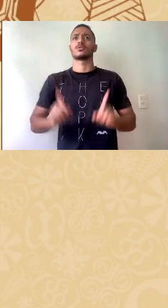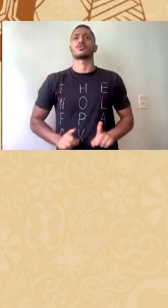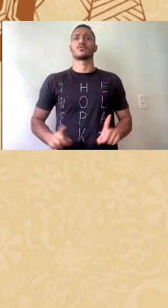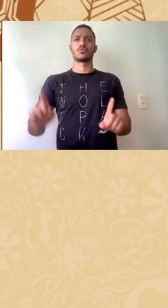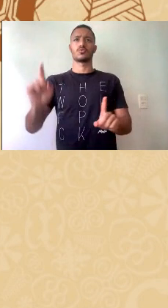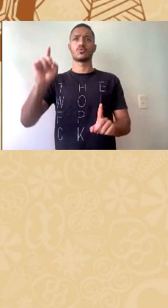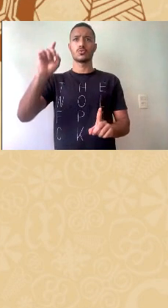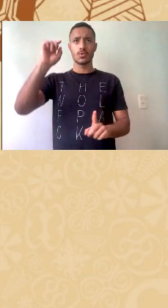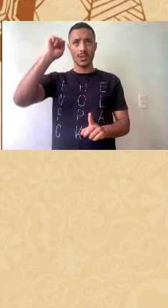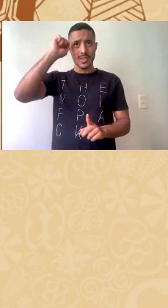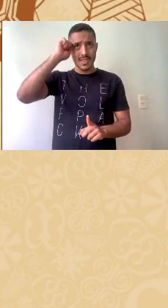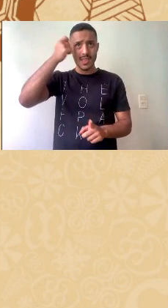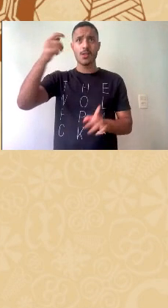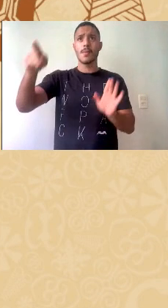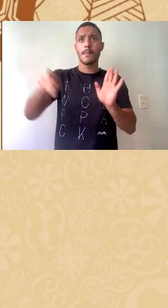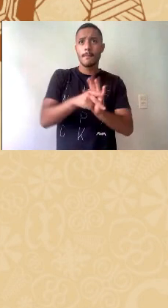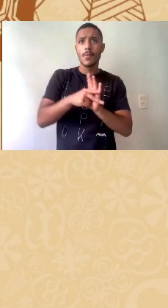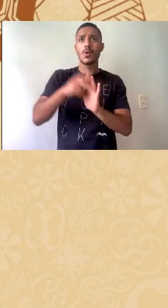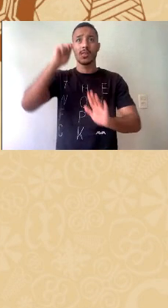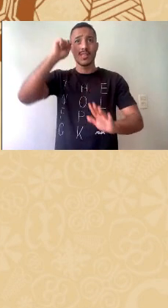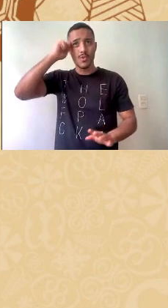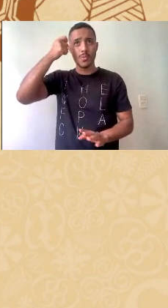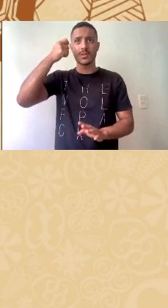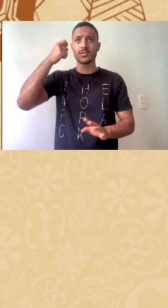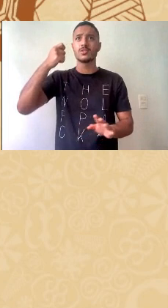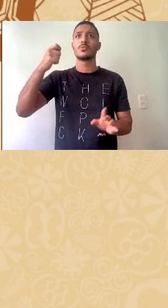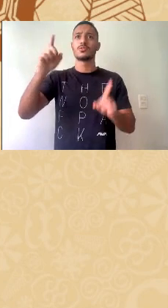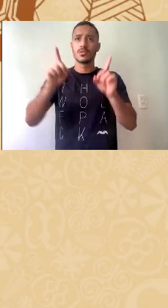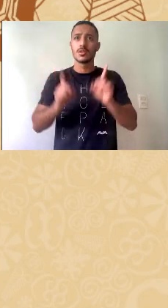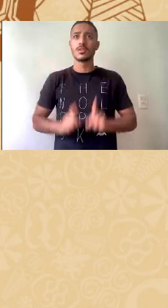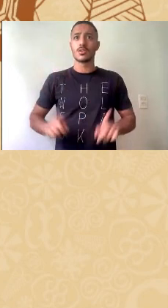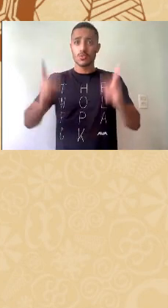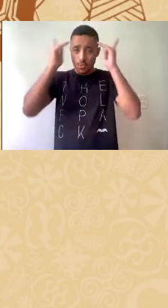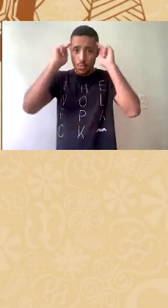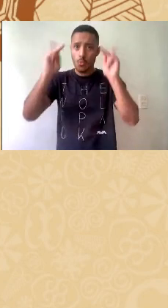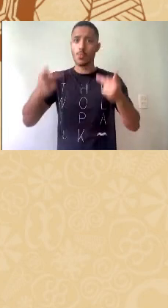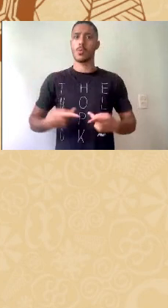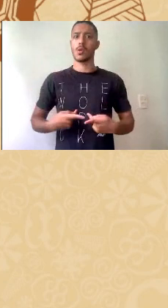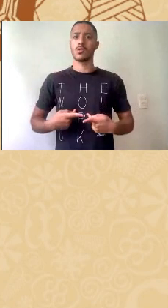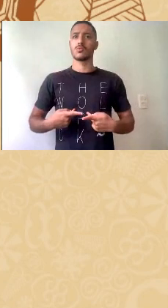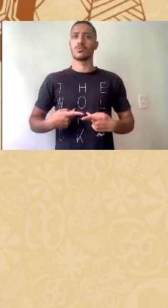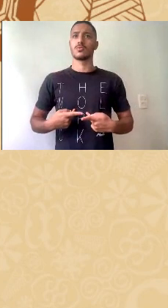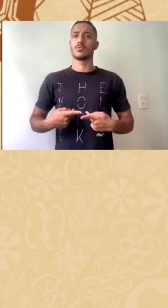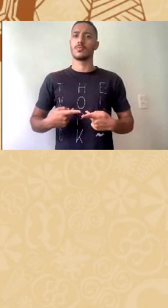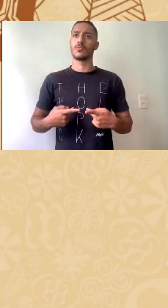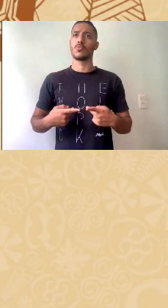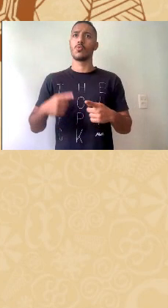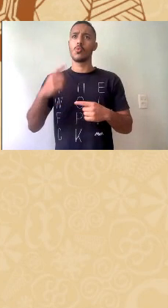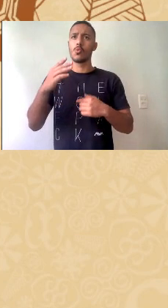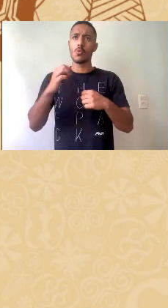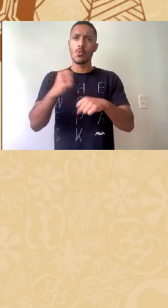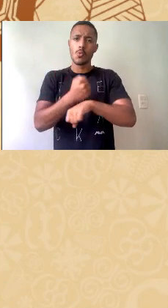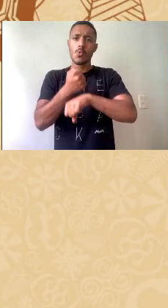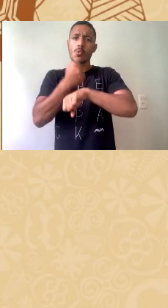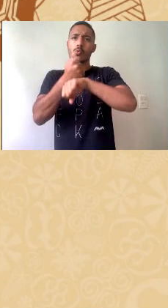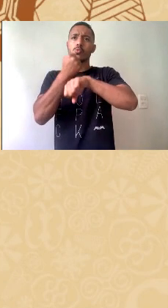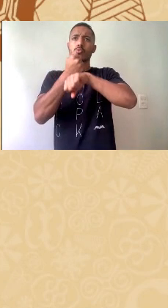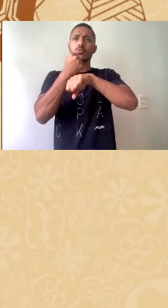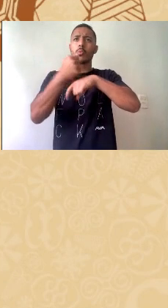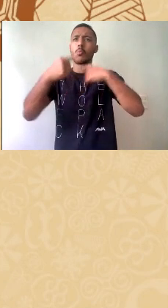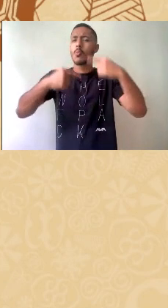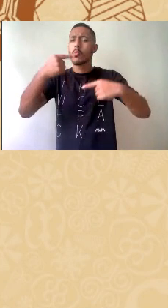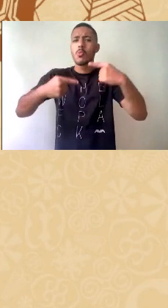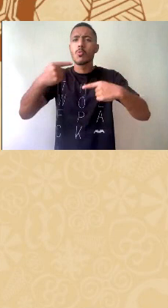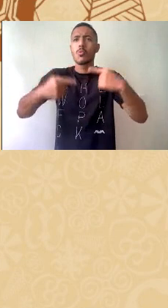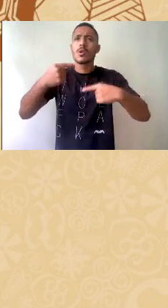direitos humanos. Então, você vê que tem um discurso e uma reivindicação, uma construção política que vai se ampliando, que vai